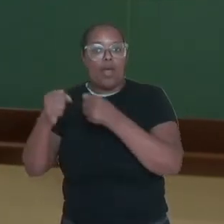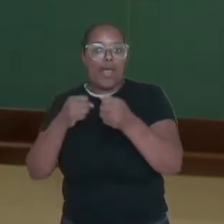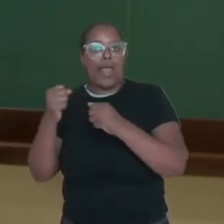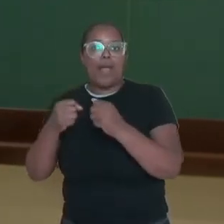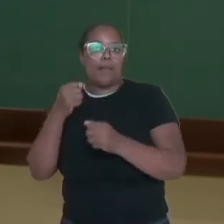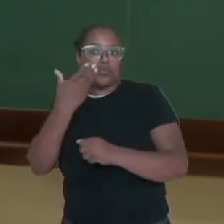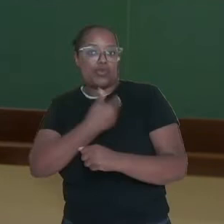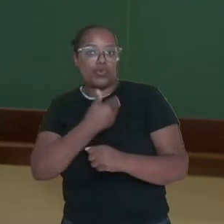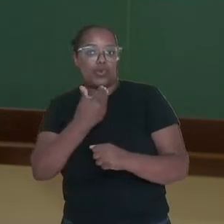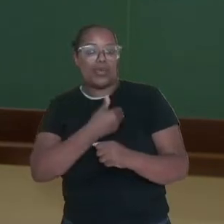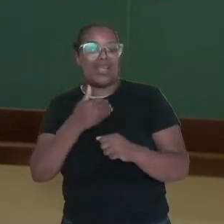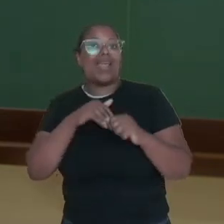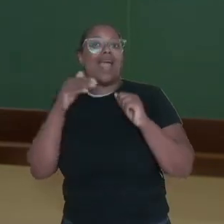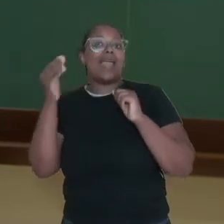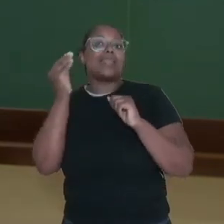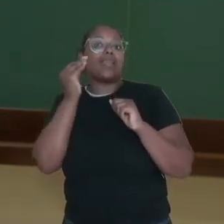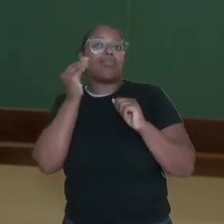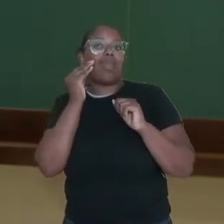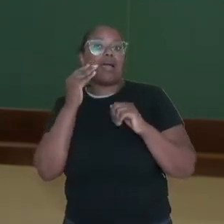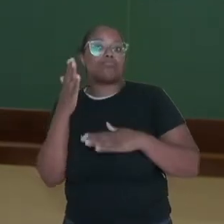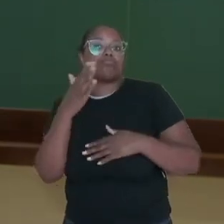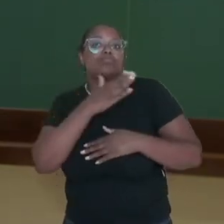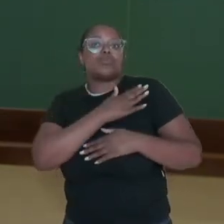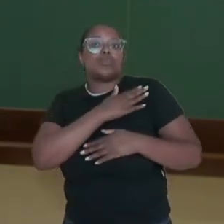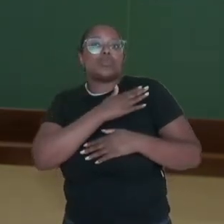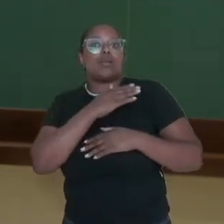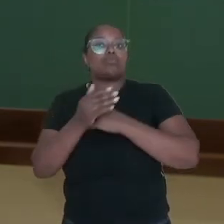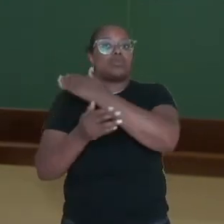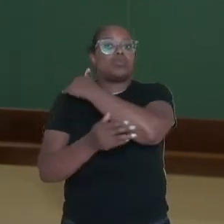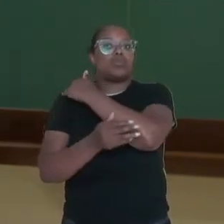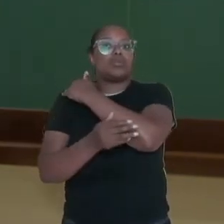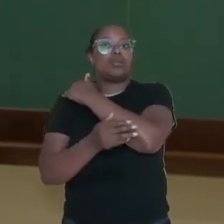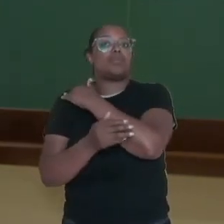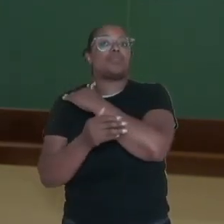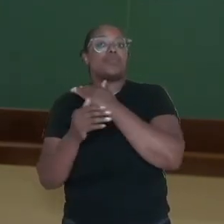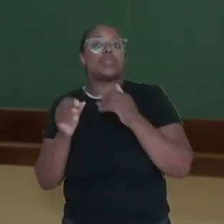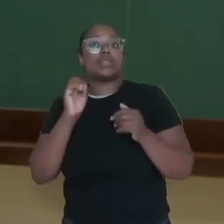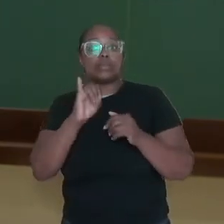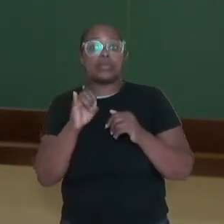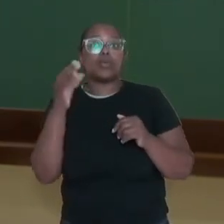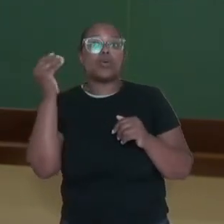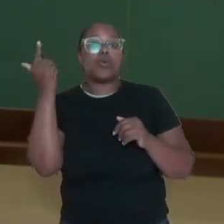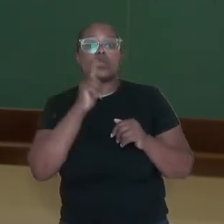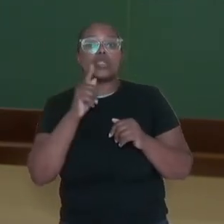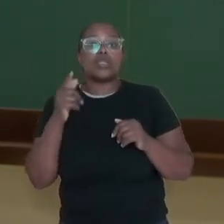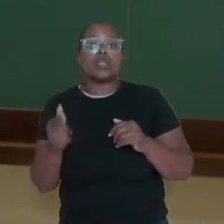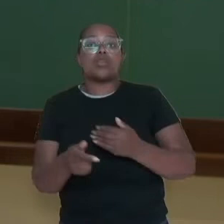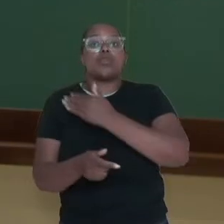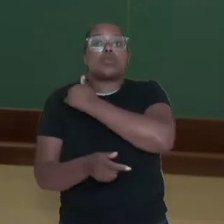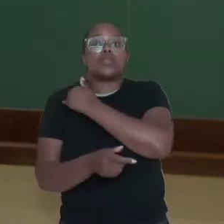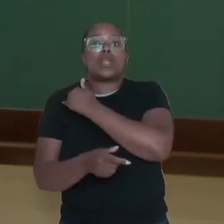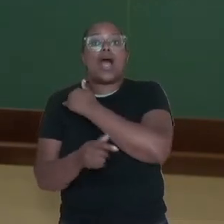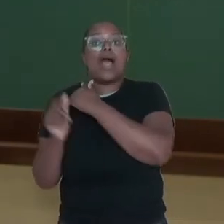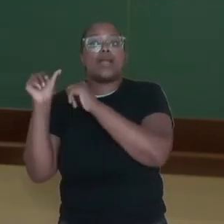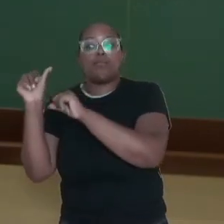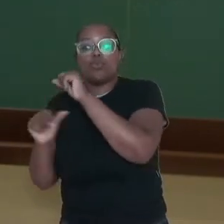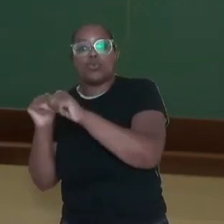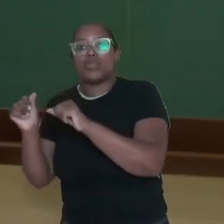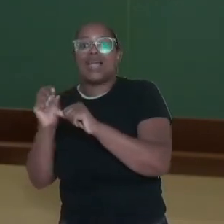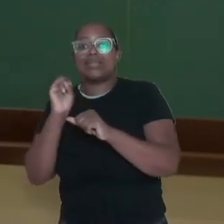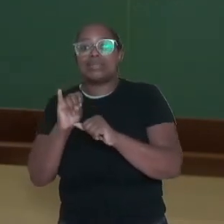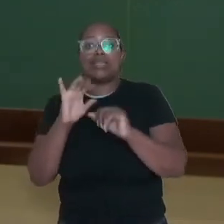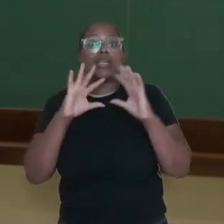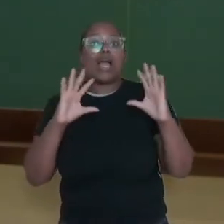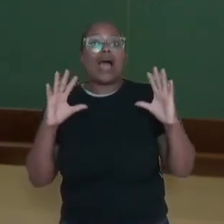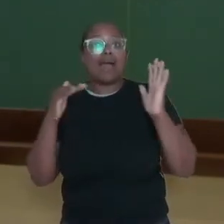e tentar tocar no colega. Quando o Pac-Man tentar tocar num colega, esse colega vai virar o Pac-Man, tá? Até